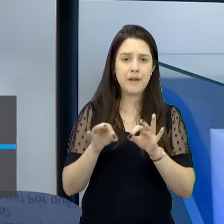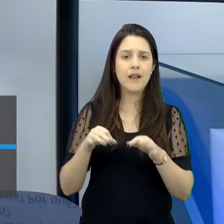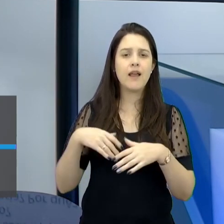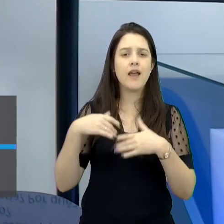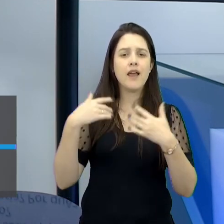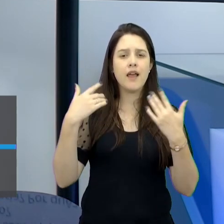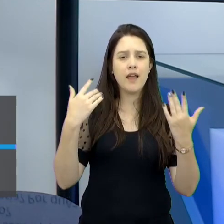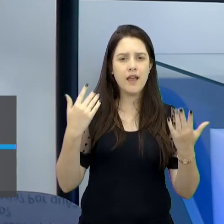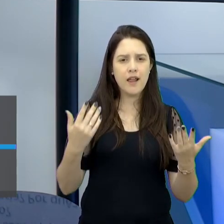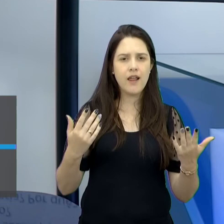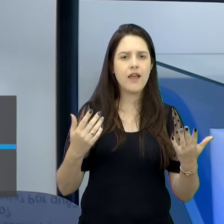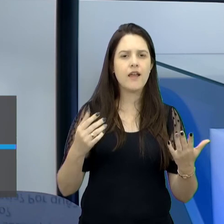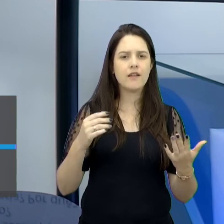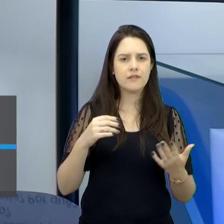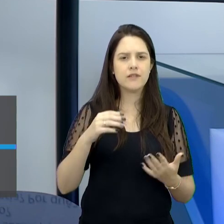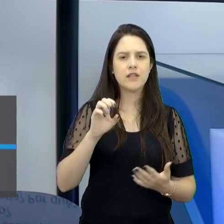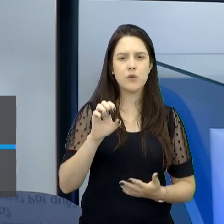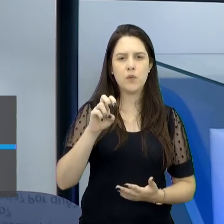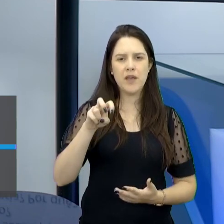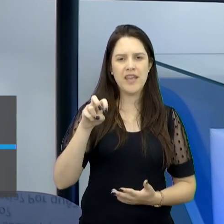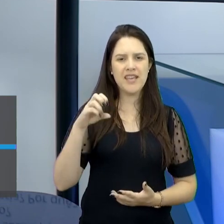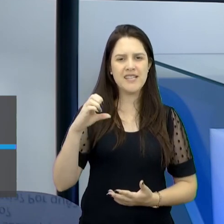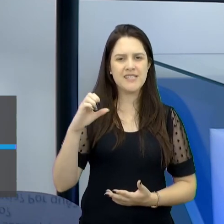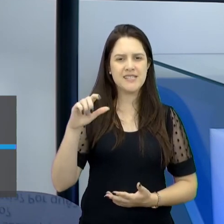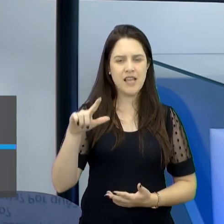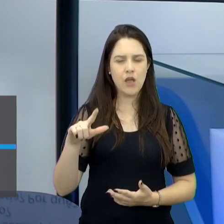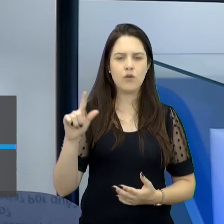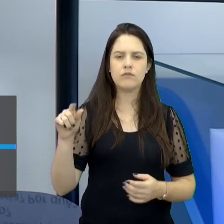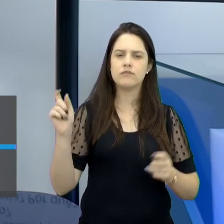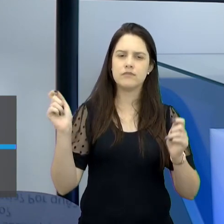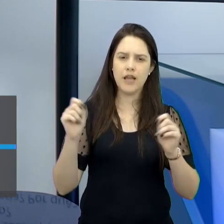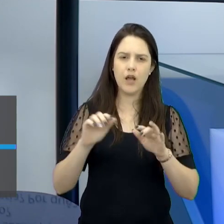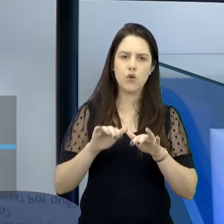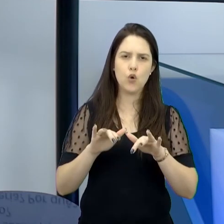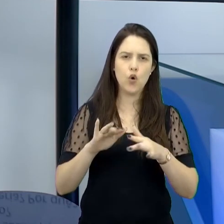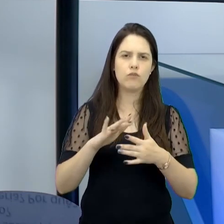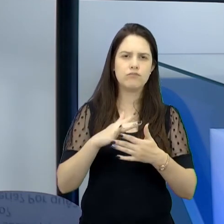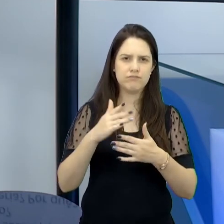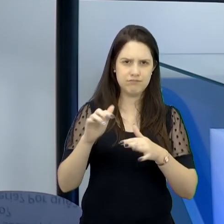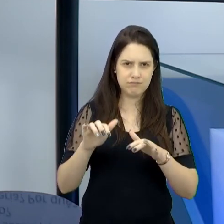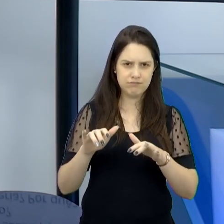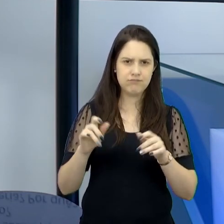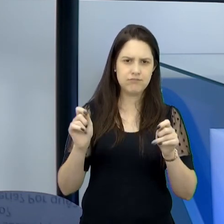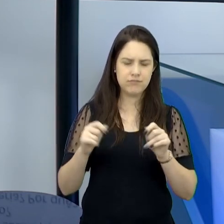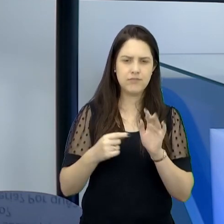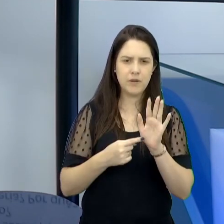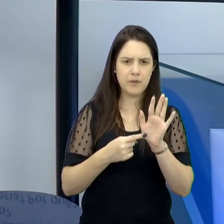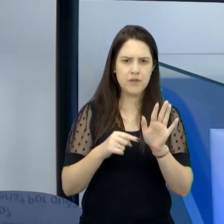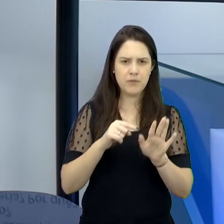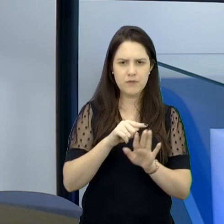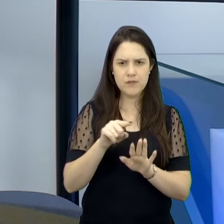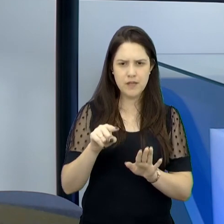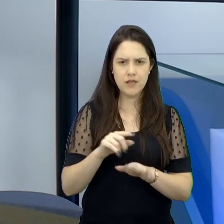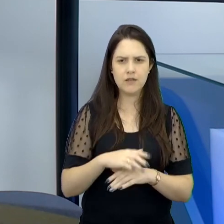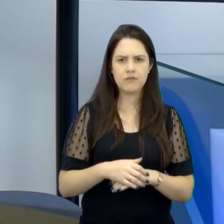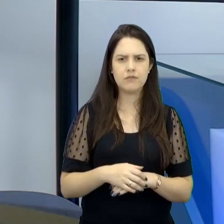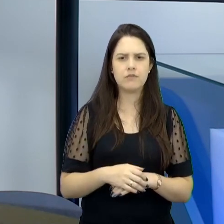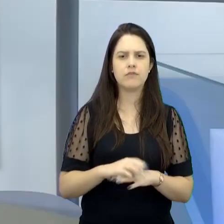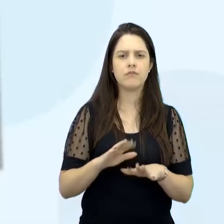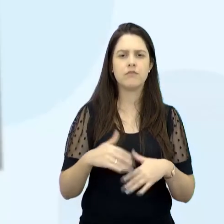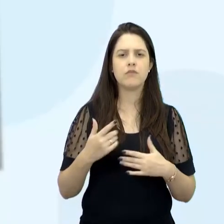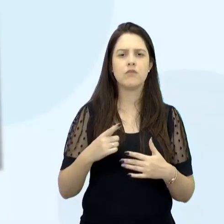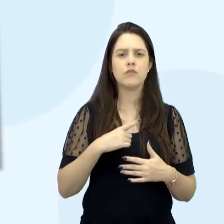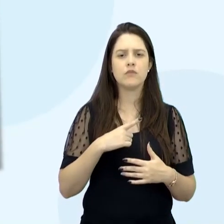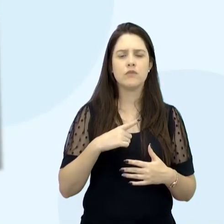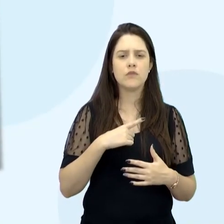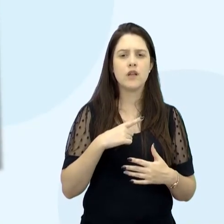que ela foi feita no Excel também, né? Então eu faço no Excel e coloco aqui para apresentar para vocês. E aí tem o